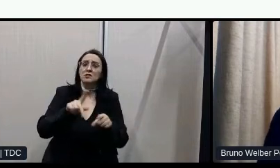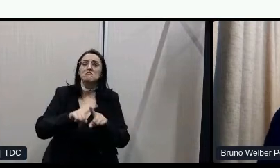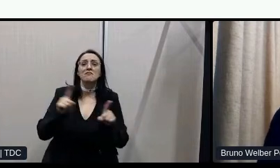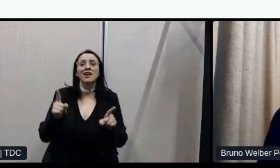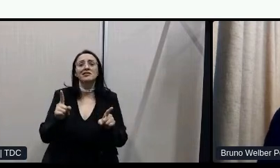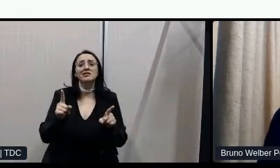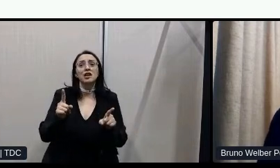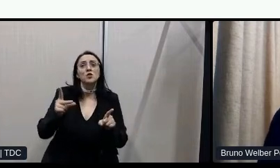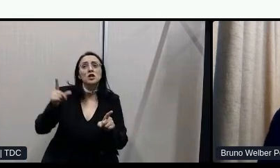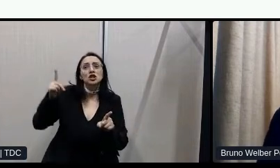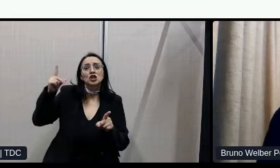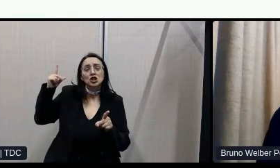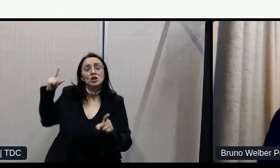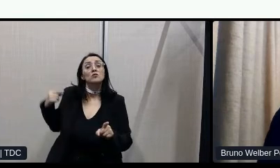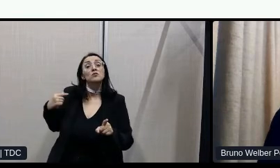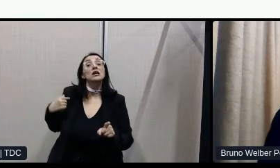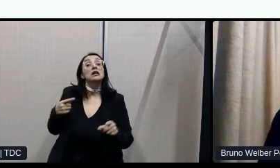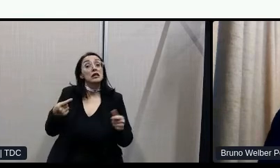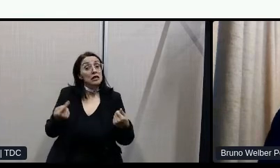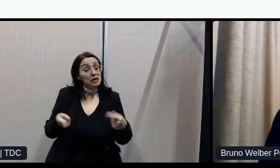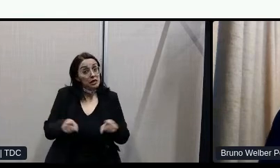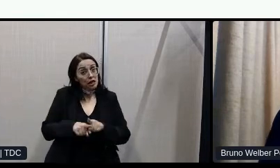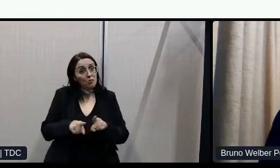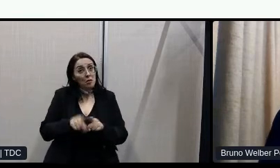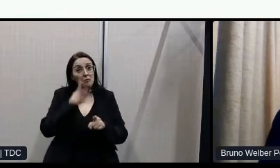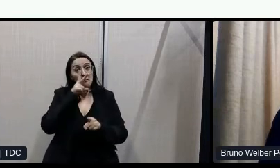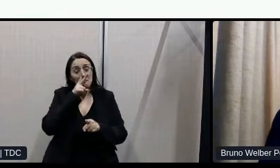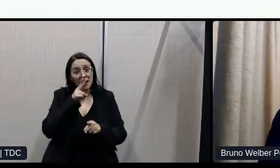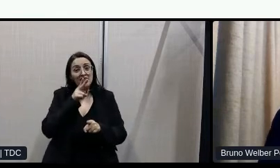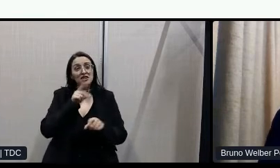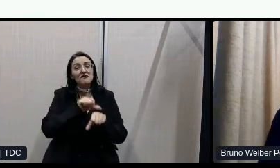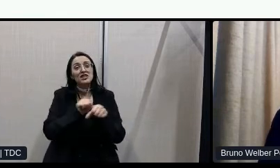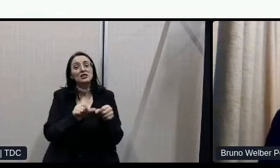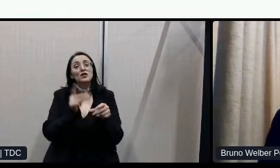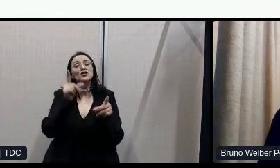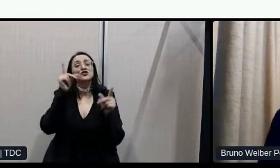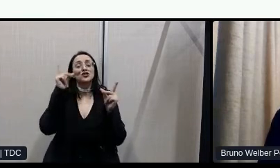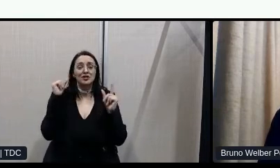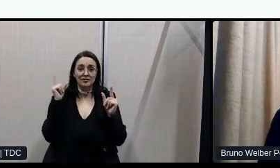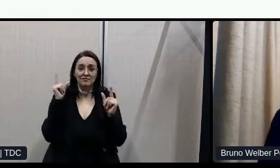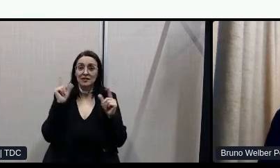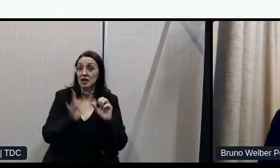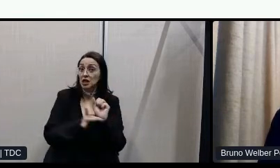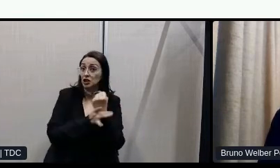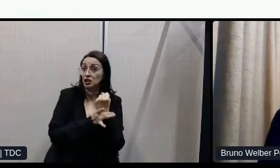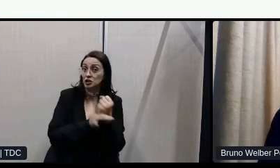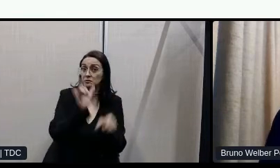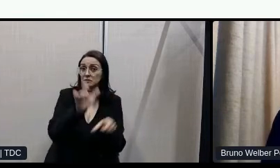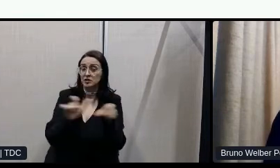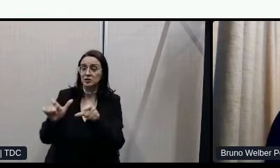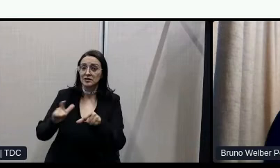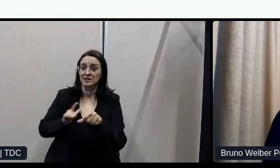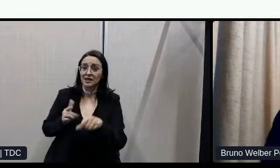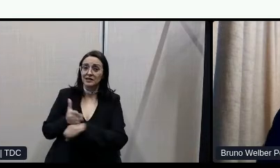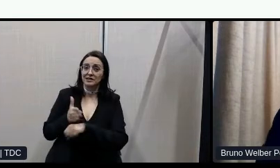um fallback, vamos dizer assim, para versões mais antigas. Eu garantir que essas pessoas estão tendo acesso, eu garantir que essas pessoas